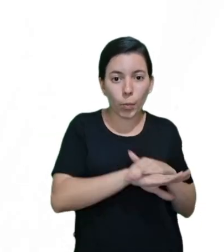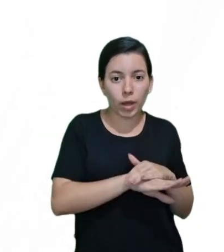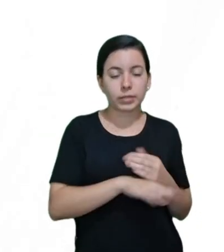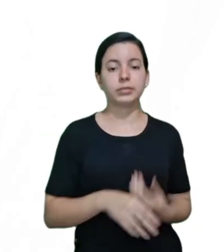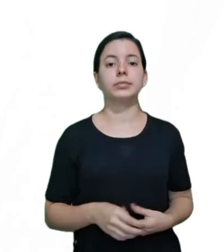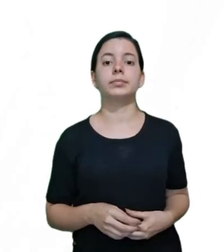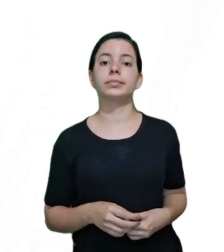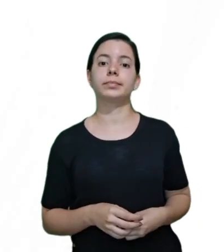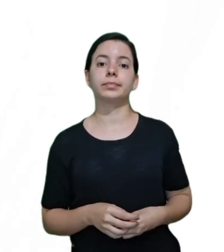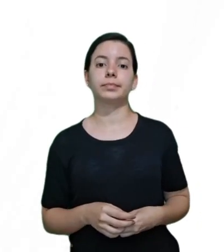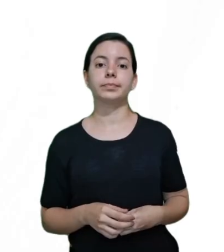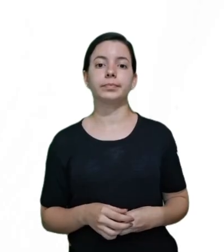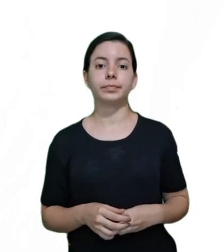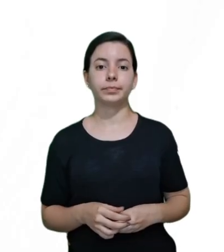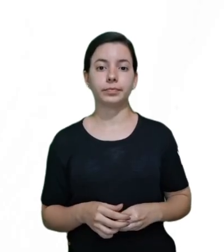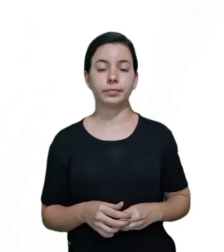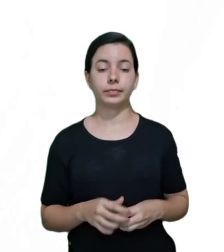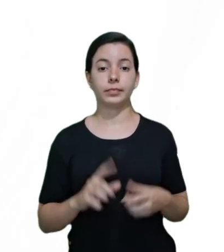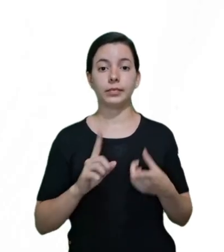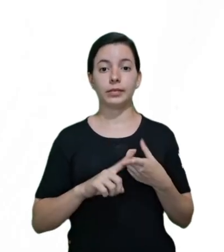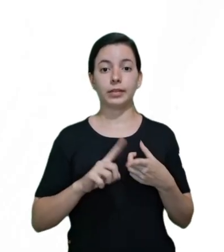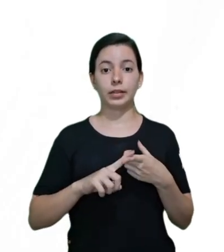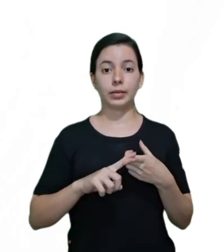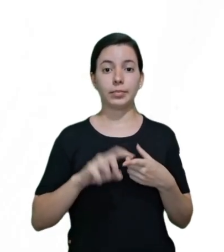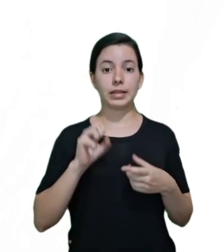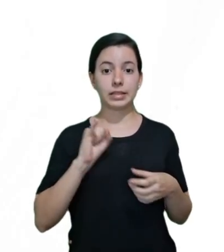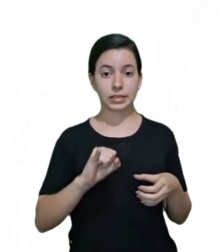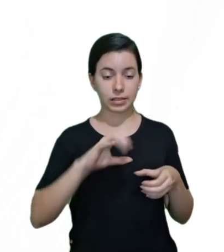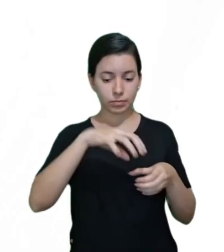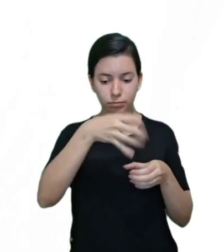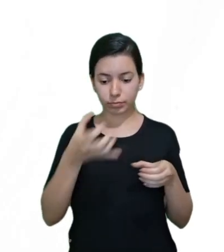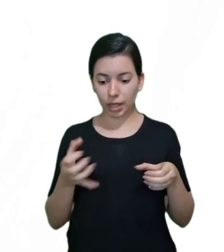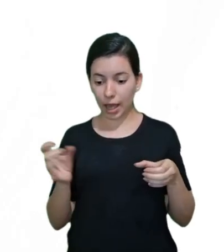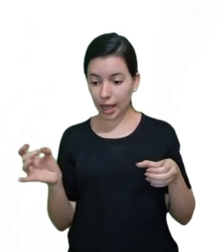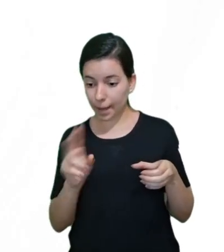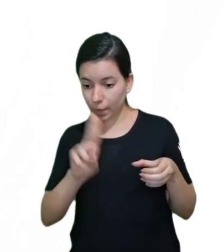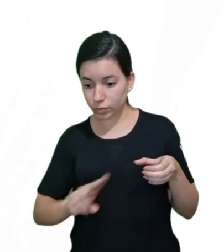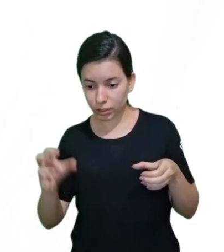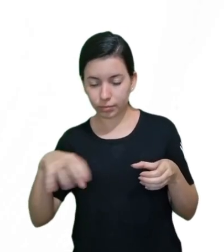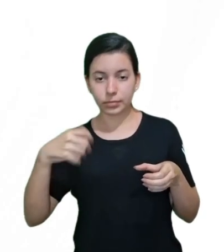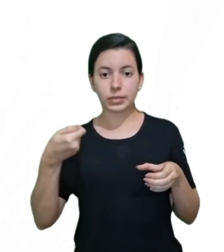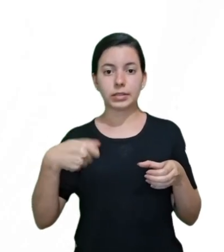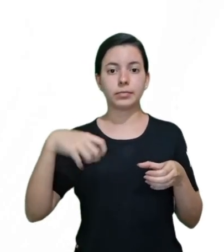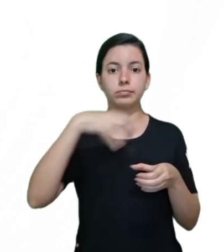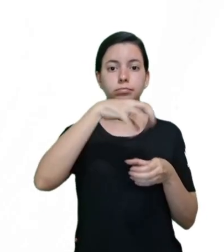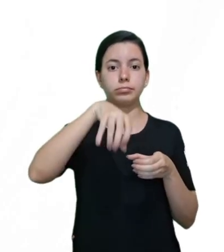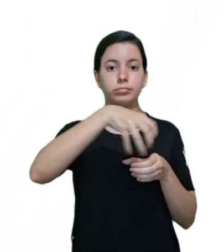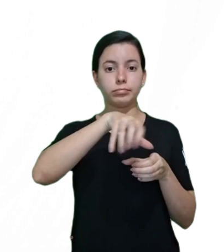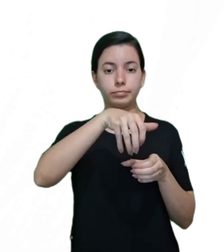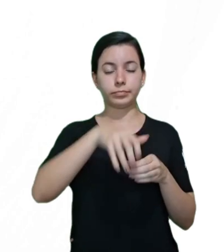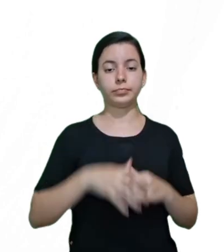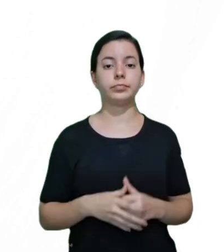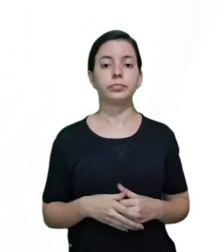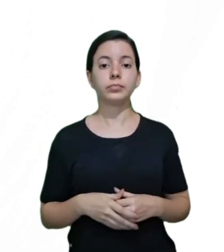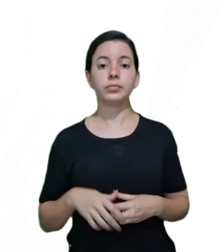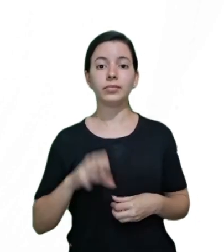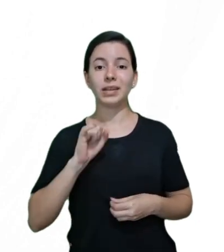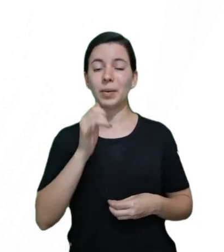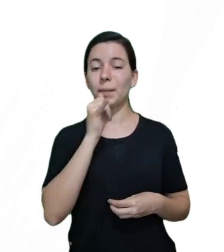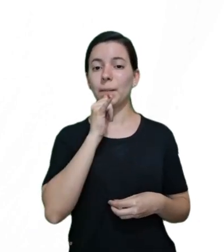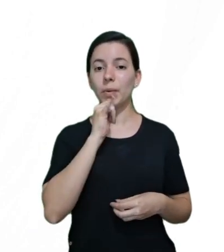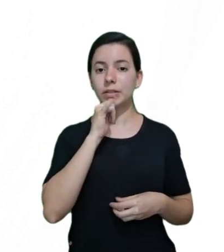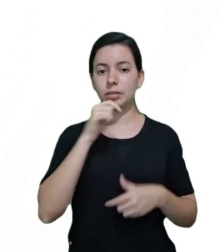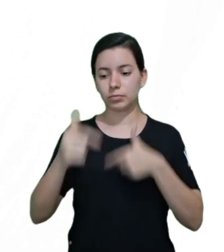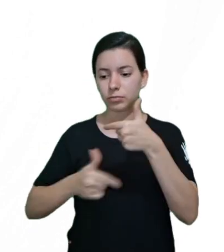E nunca o deixe exposto ao ambiente. Recoloque a tampa assim que terminar de usá-lo. Dentro do fluxo, por exemplo, se você